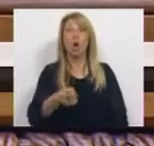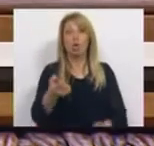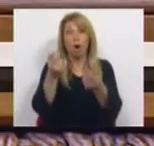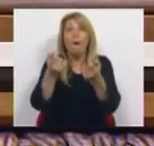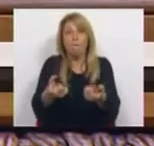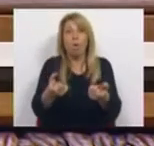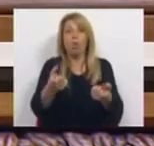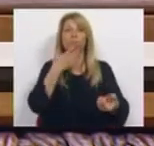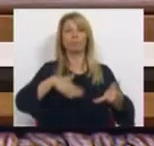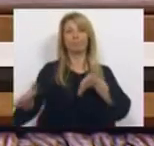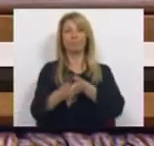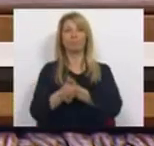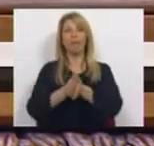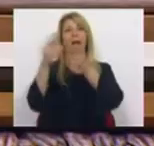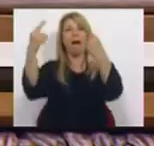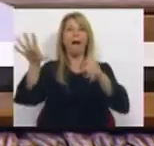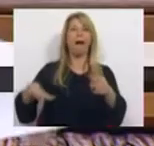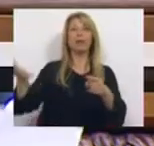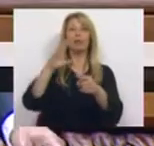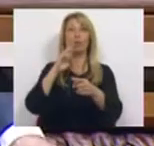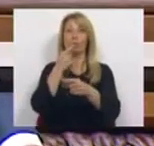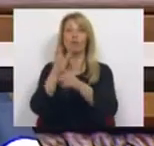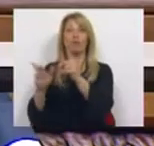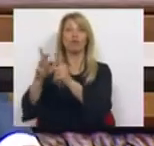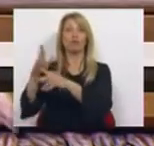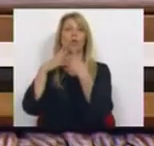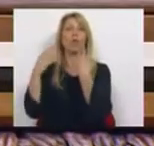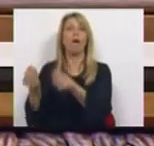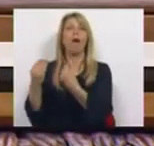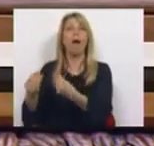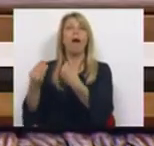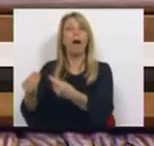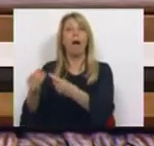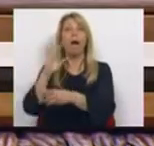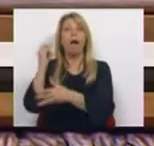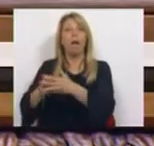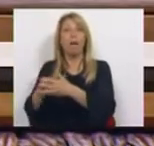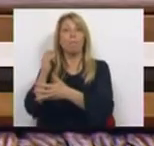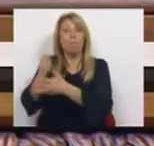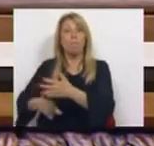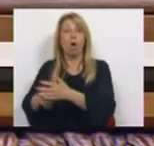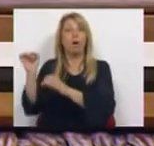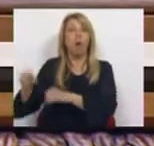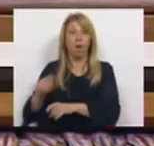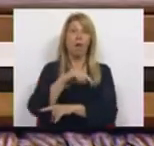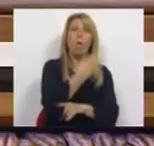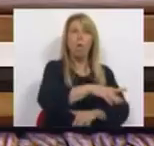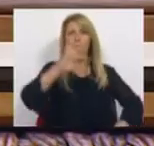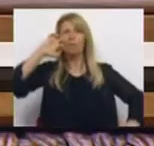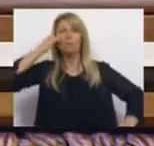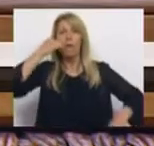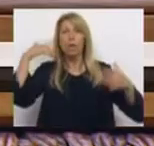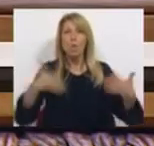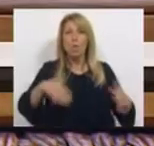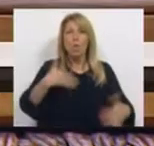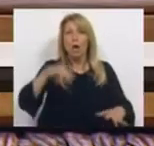em paraísos fiscais para a maioria das pessoas viver num verdadeiro e penoso inferno fiscal. Mas para